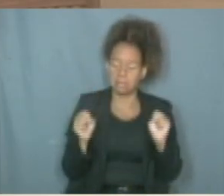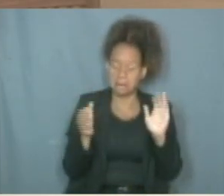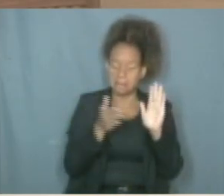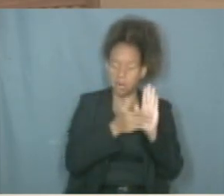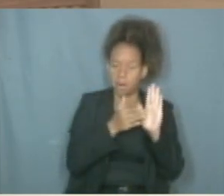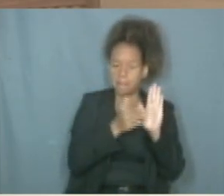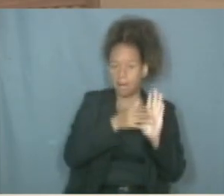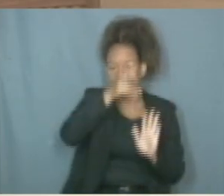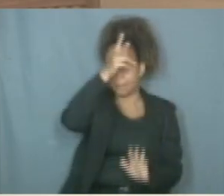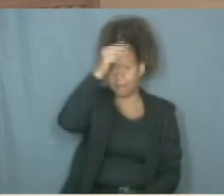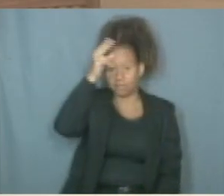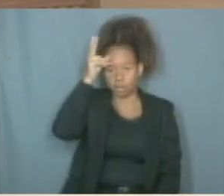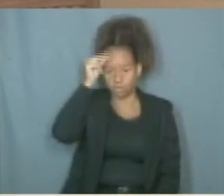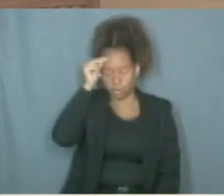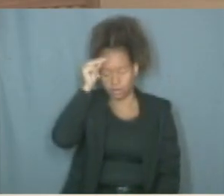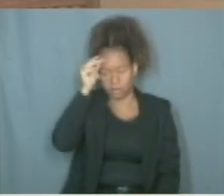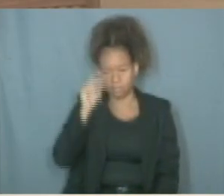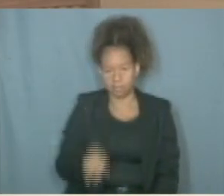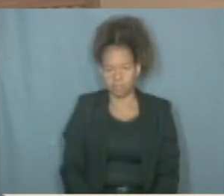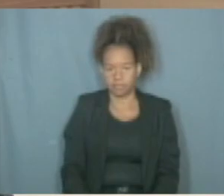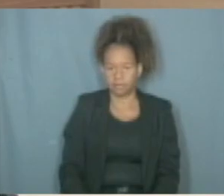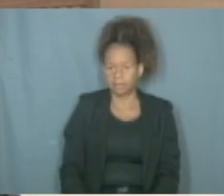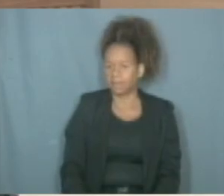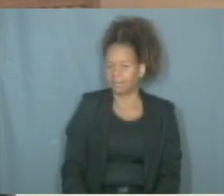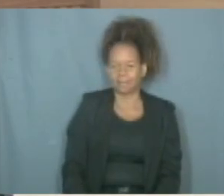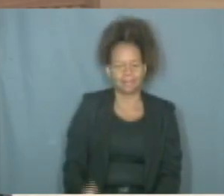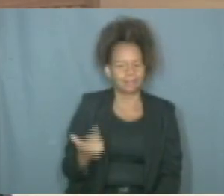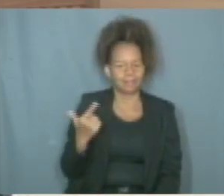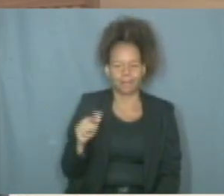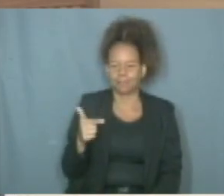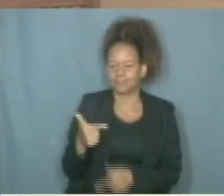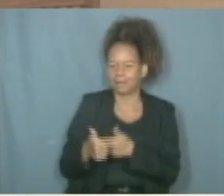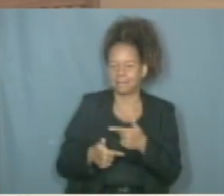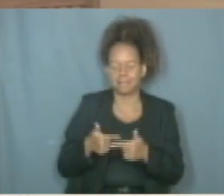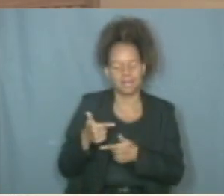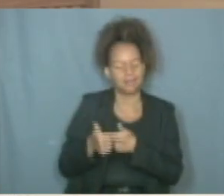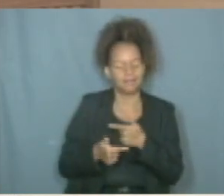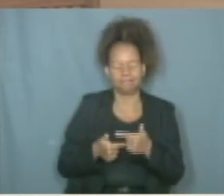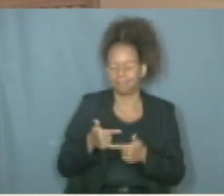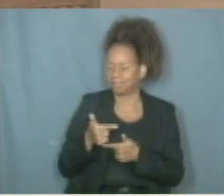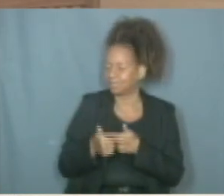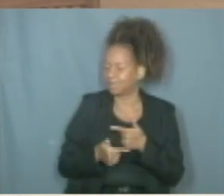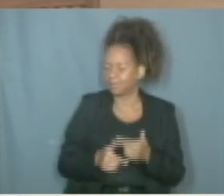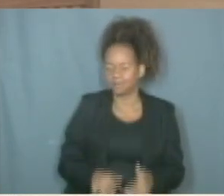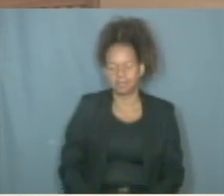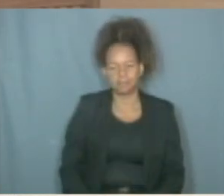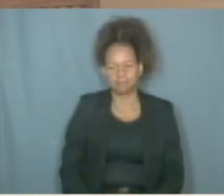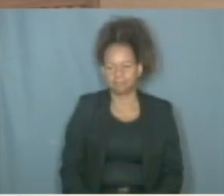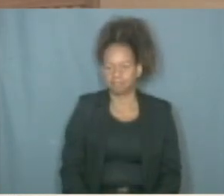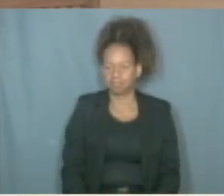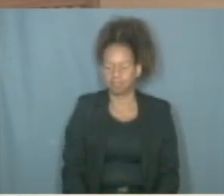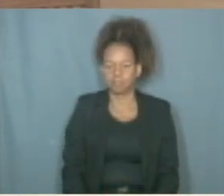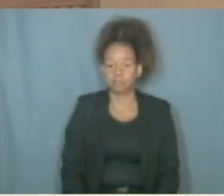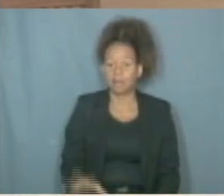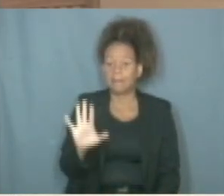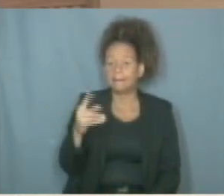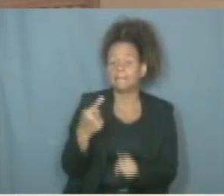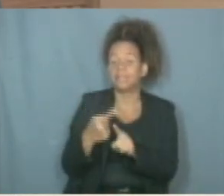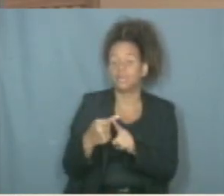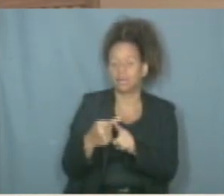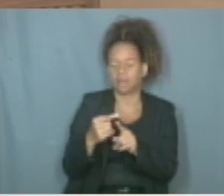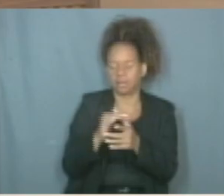pela Prefeitura simplesmente não funciona. Não funciona, presidente,